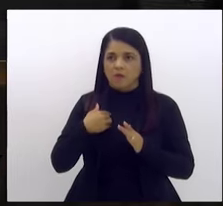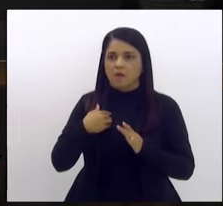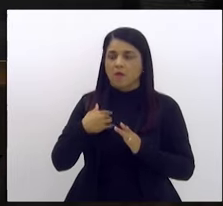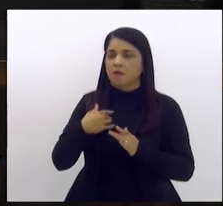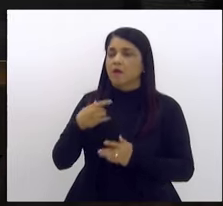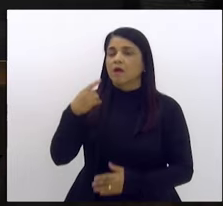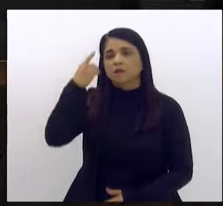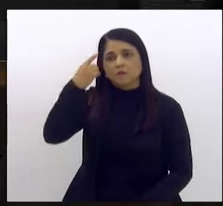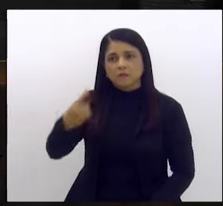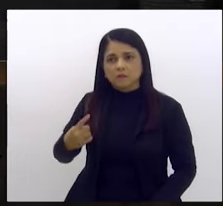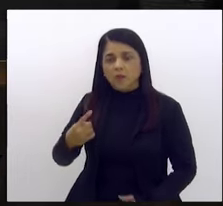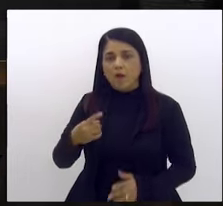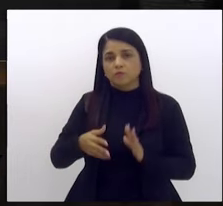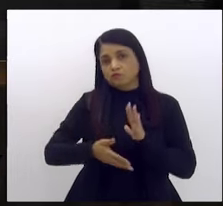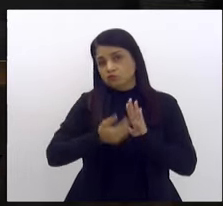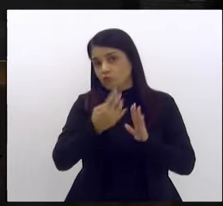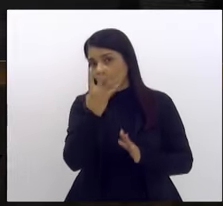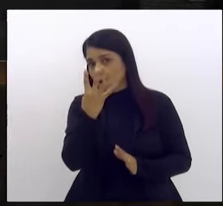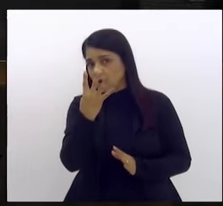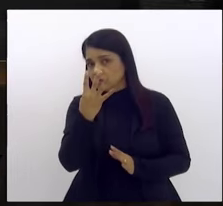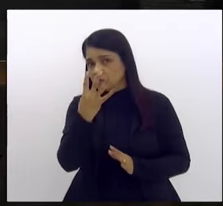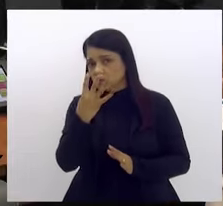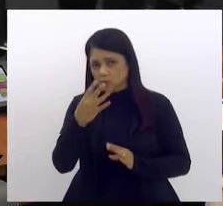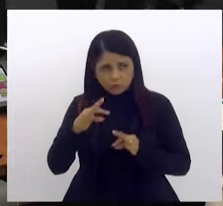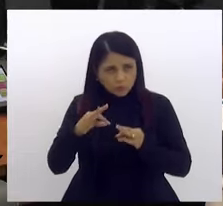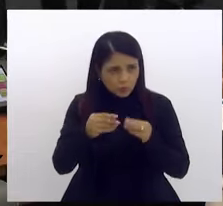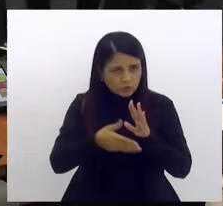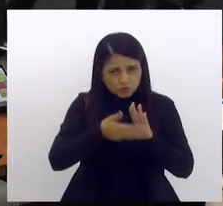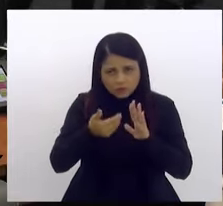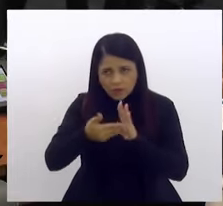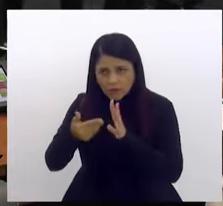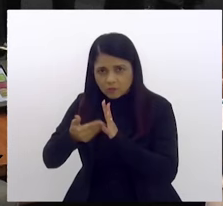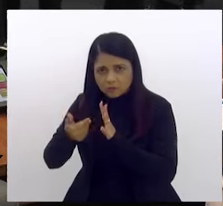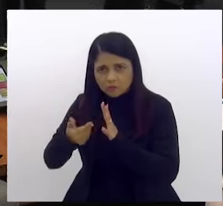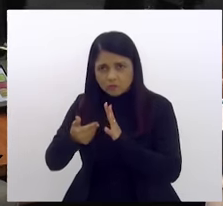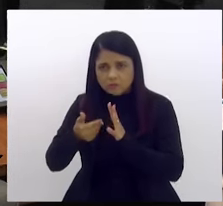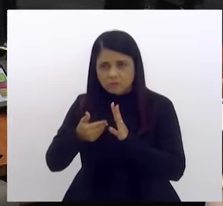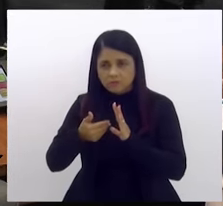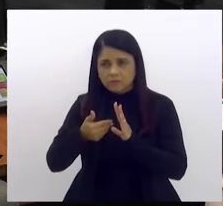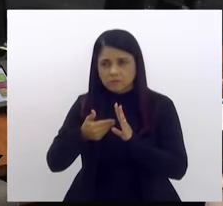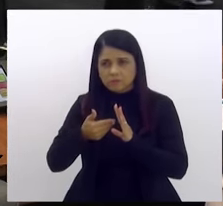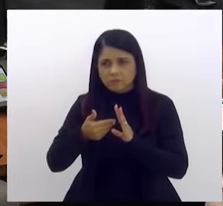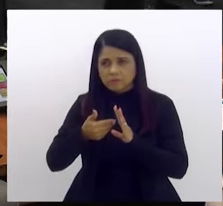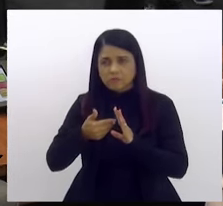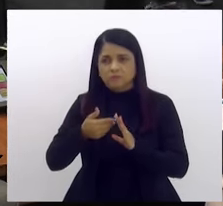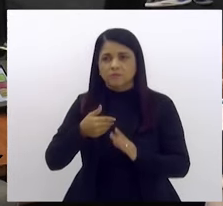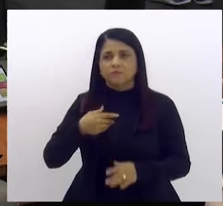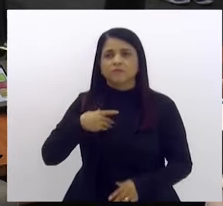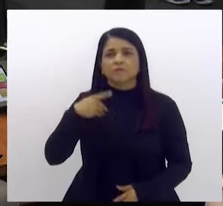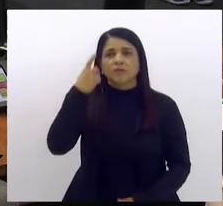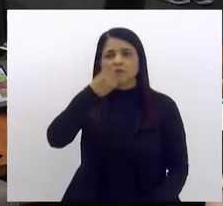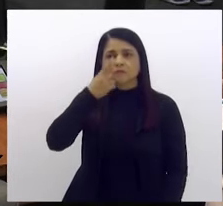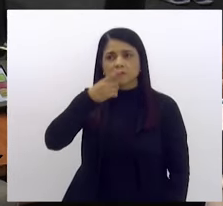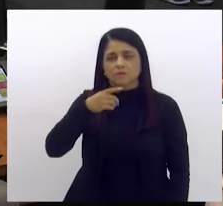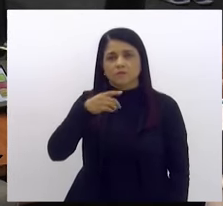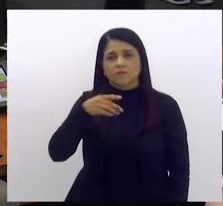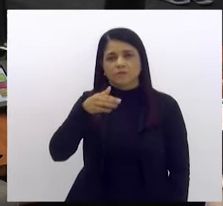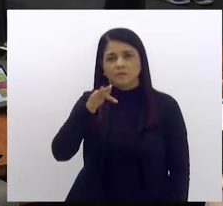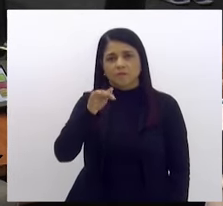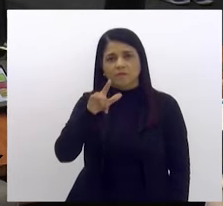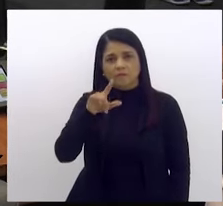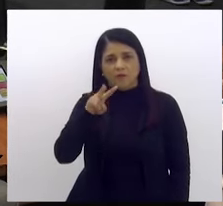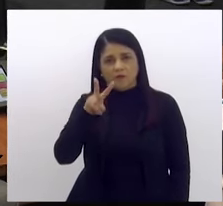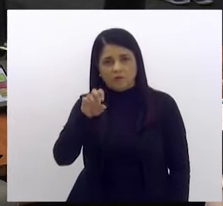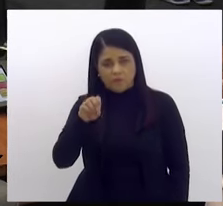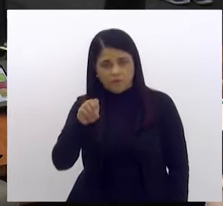Dani Balbi tirou 4. Então, acho que saíram todas. Pessoal, presidente, deputado Serafini, por favor. Nós do pessoal também